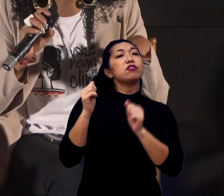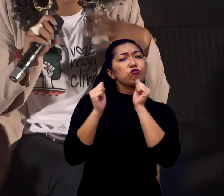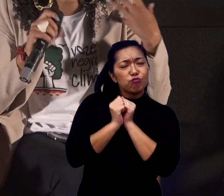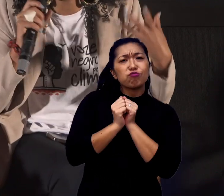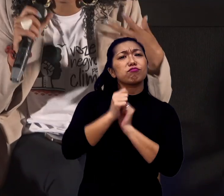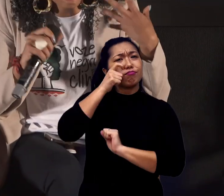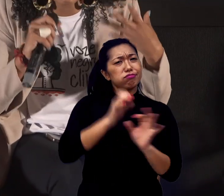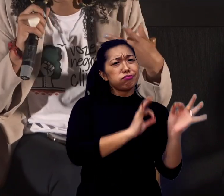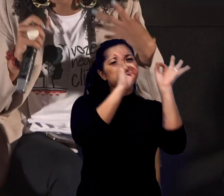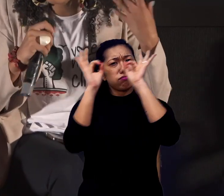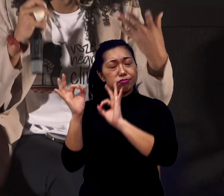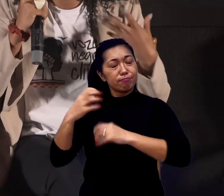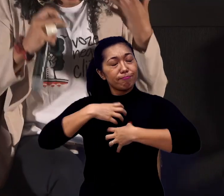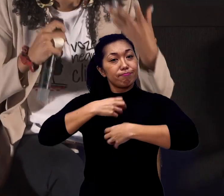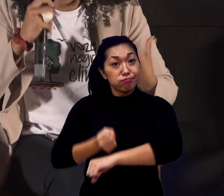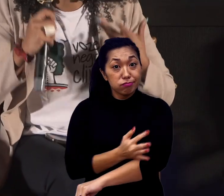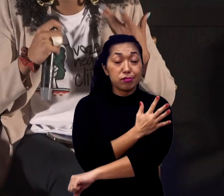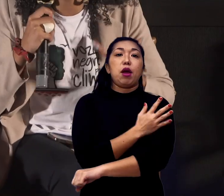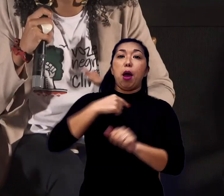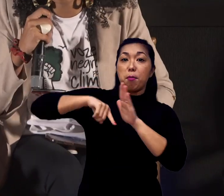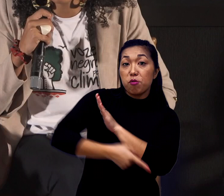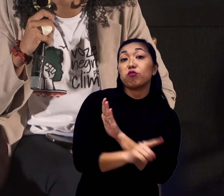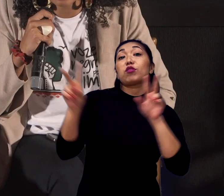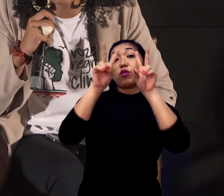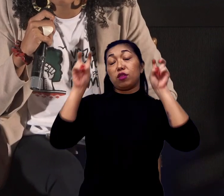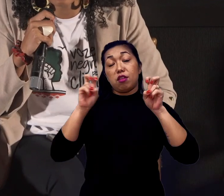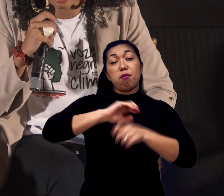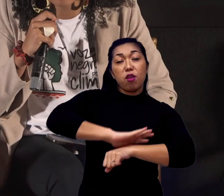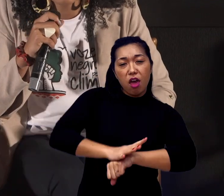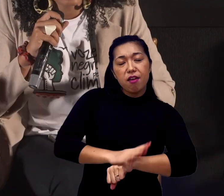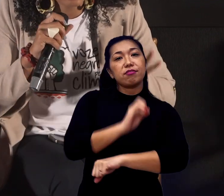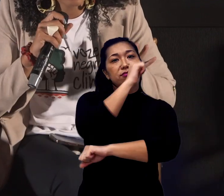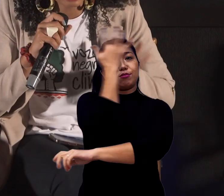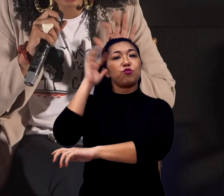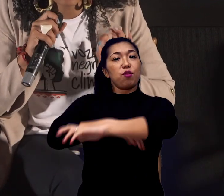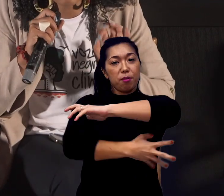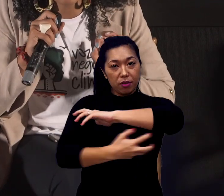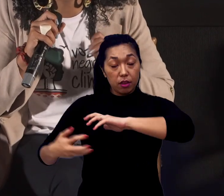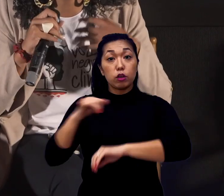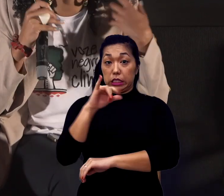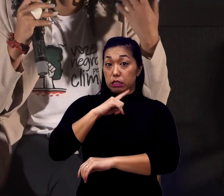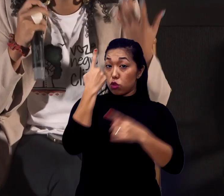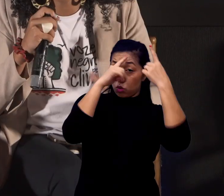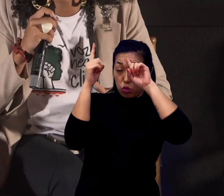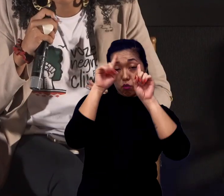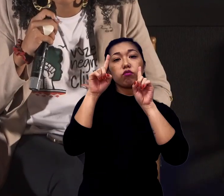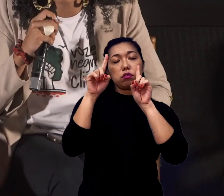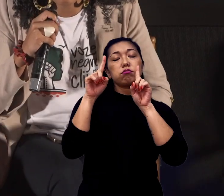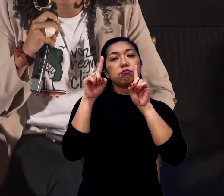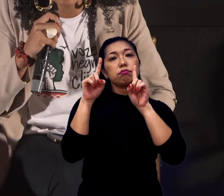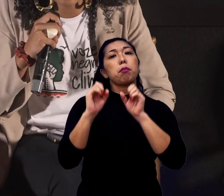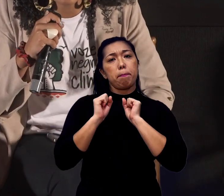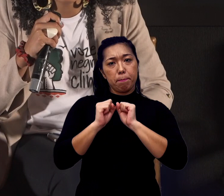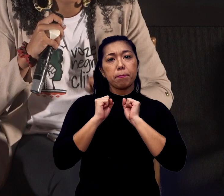chorar juntos aqui e aproveitar para aprofundar esse debate sobre racismo ambiental. E se você tem alguma pergunta para os